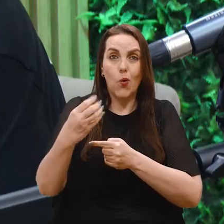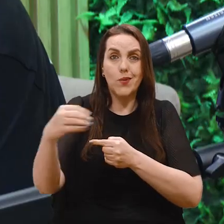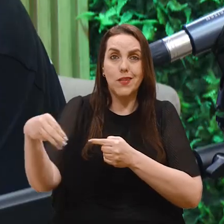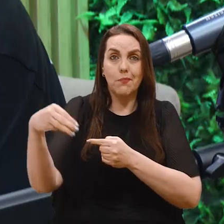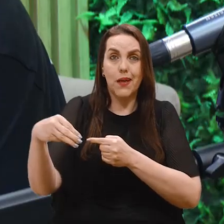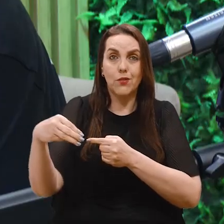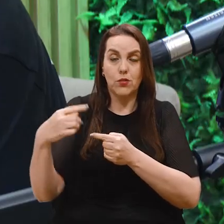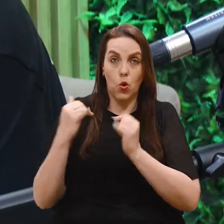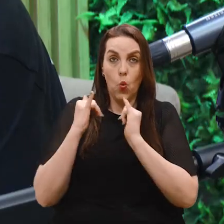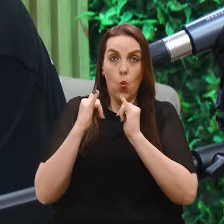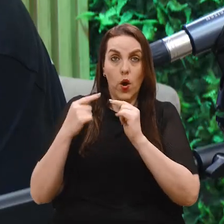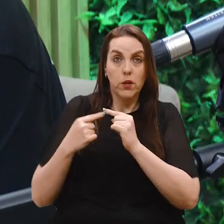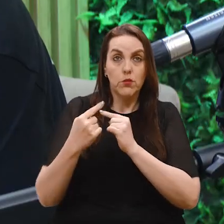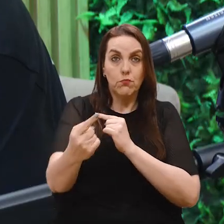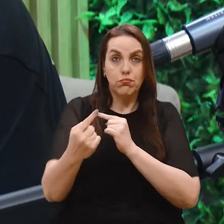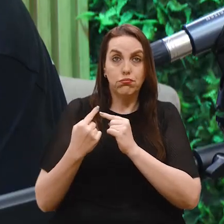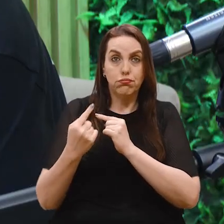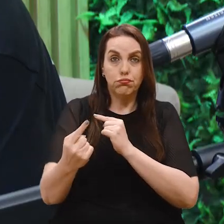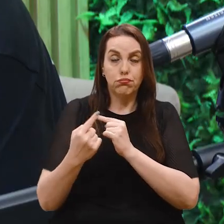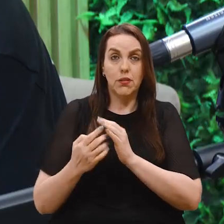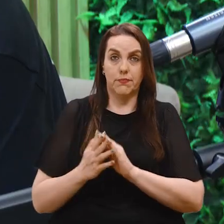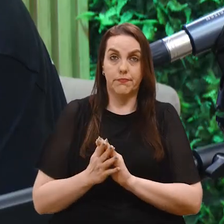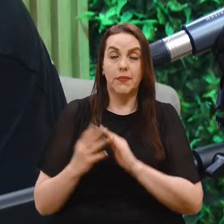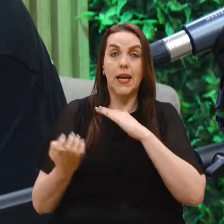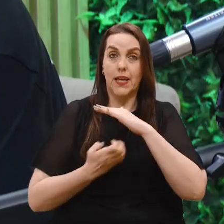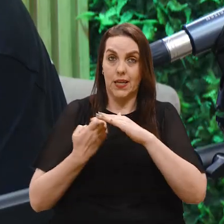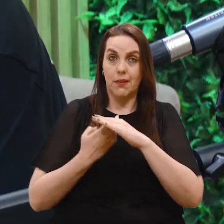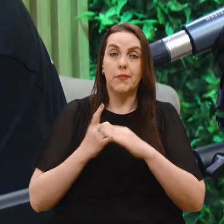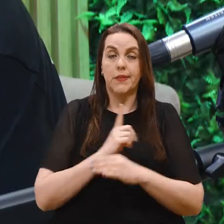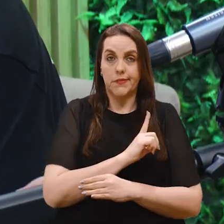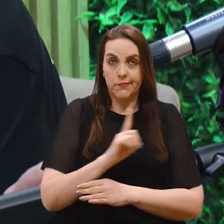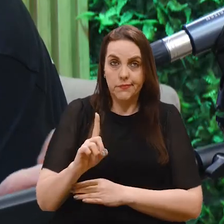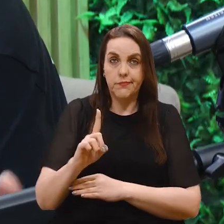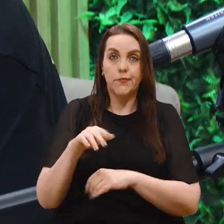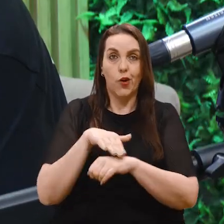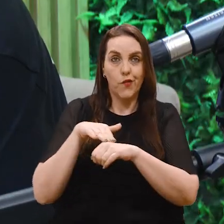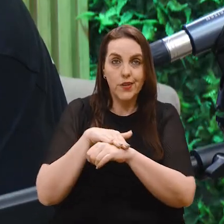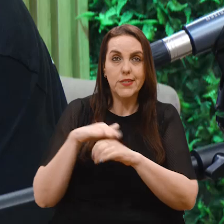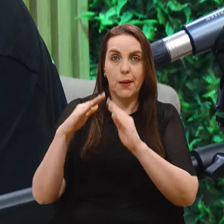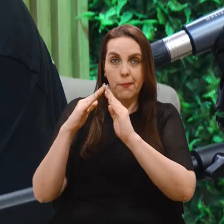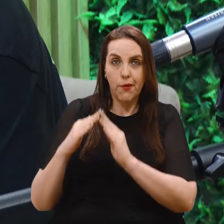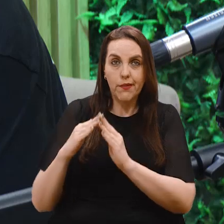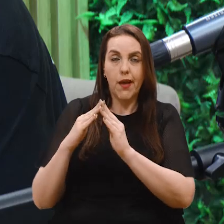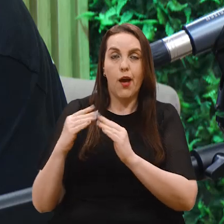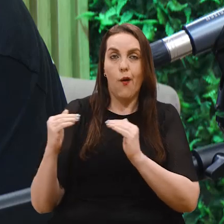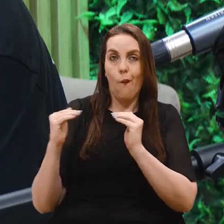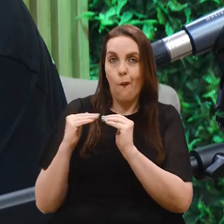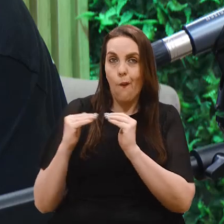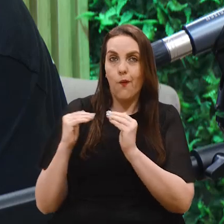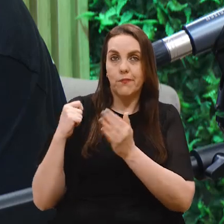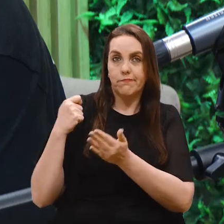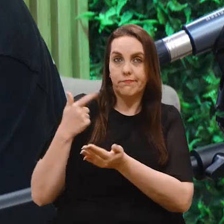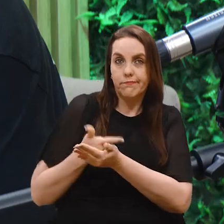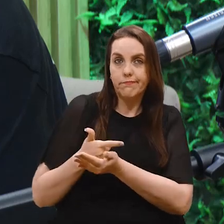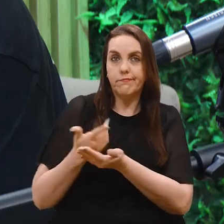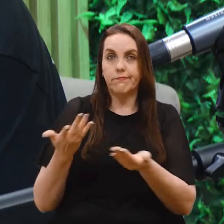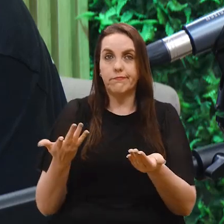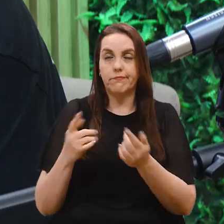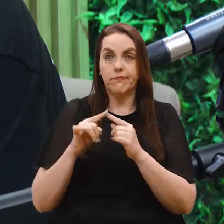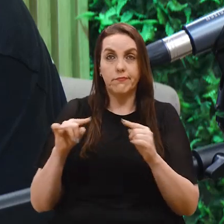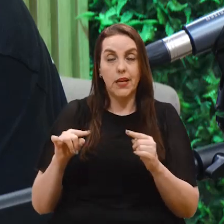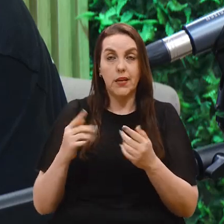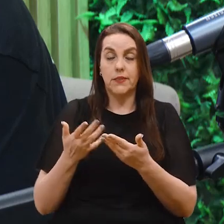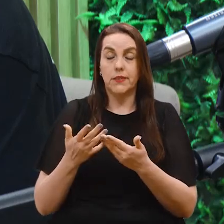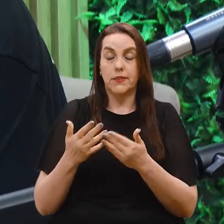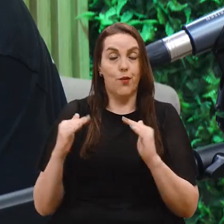ônibus. Foi umas empresas lá falar com os moradores para fazer se eles concordavam em pagar a parte deles ali. Eles